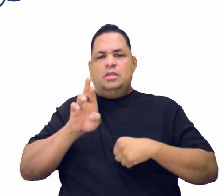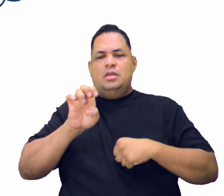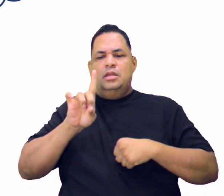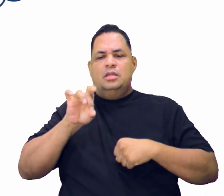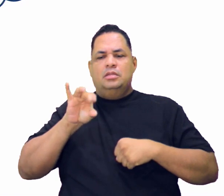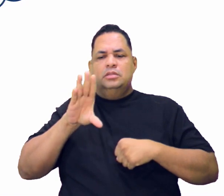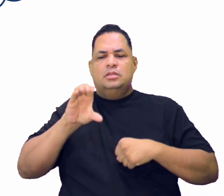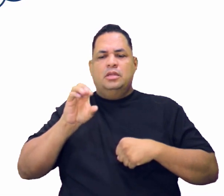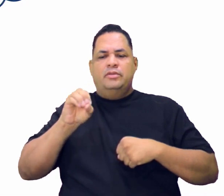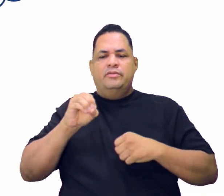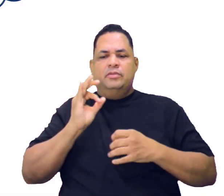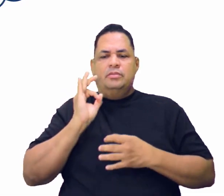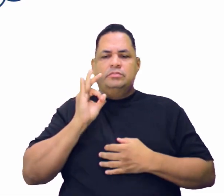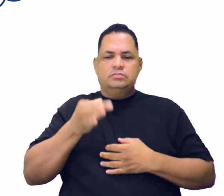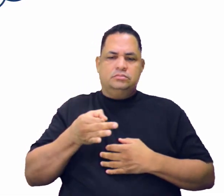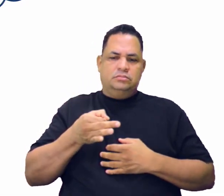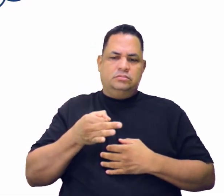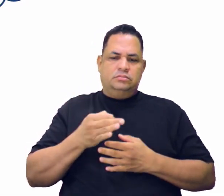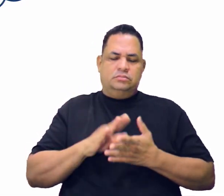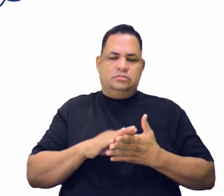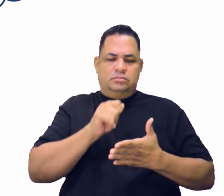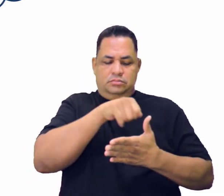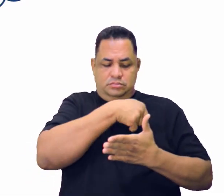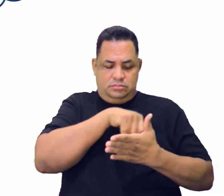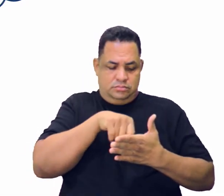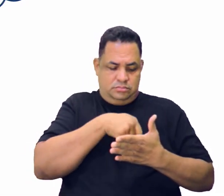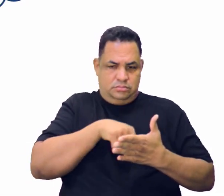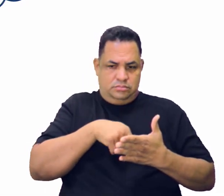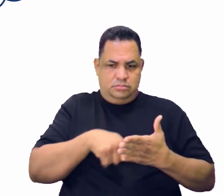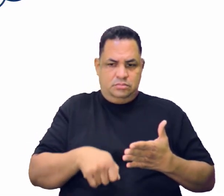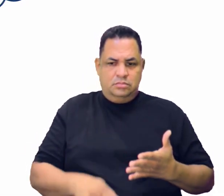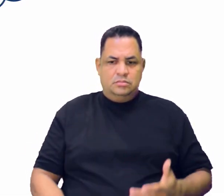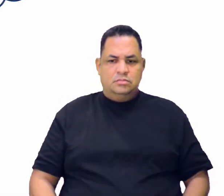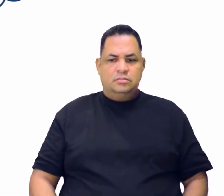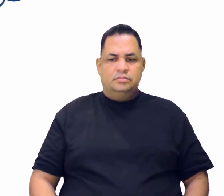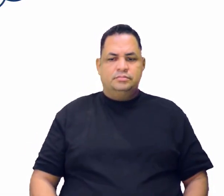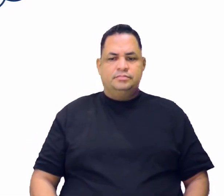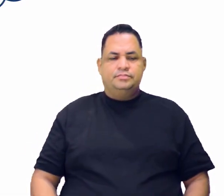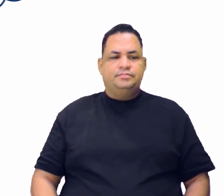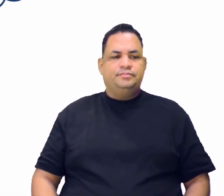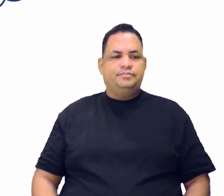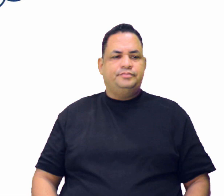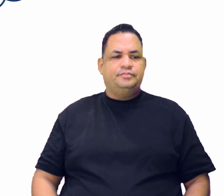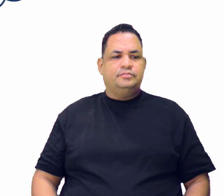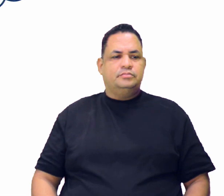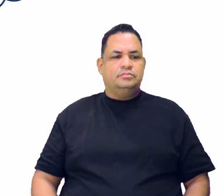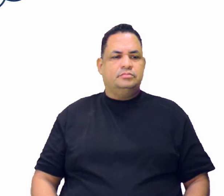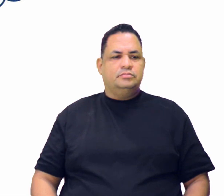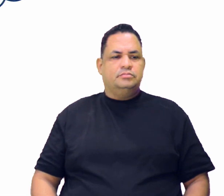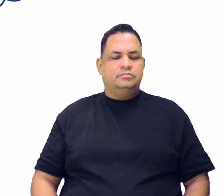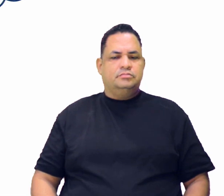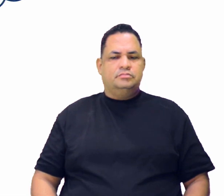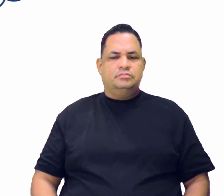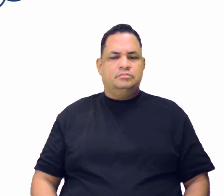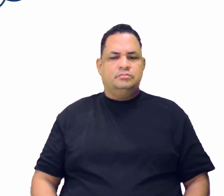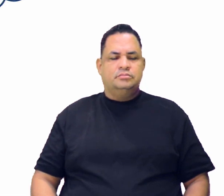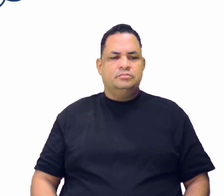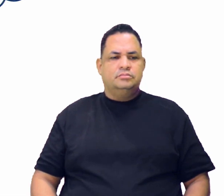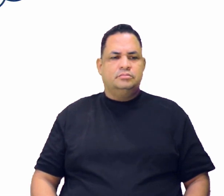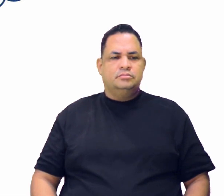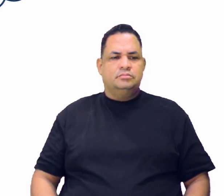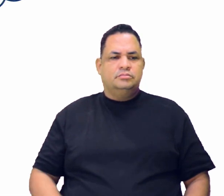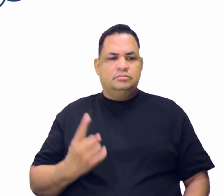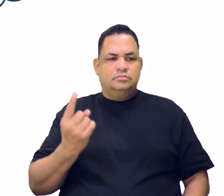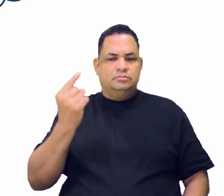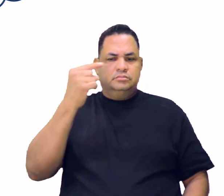relativo. Beleza? Então, tome nota. Mais outra aqui, ó. Esse que aqui se